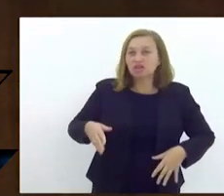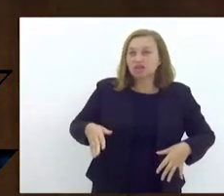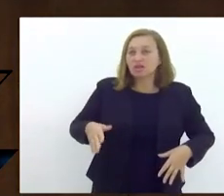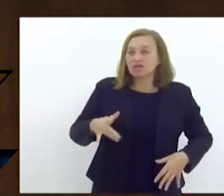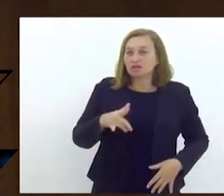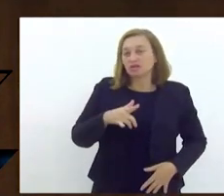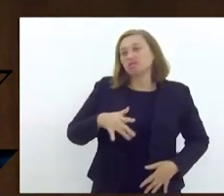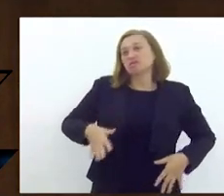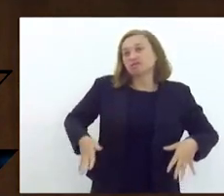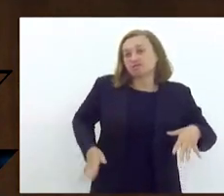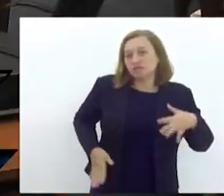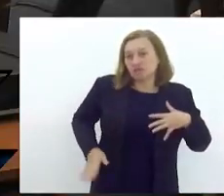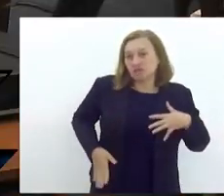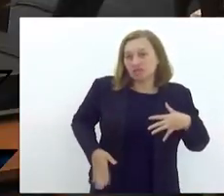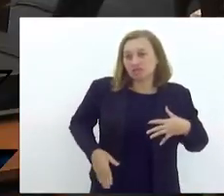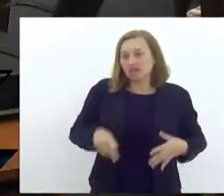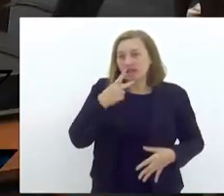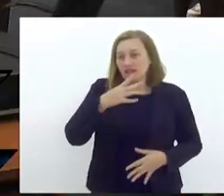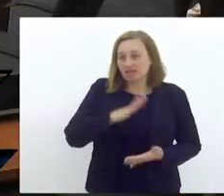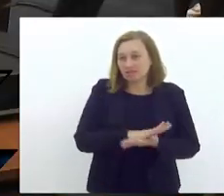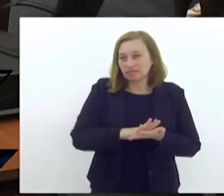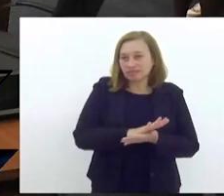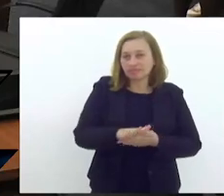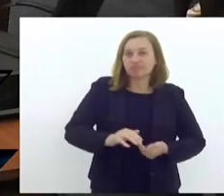tem que valer de nada Presidente Muito obrigado